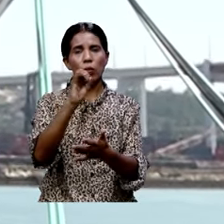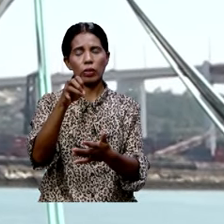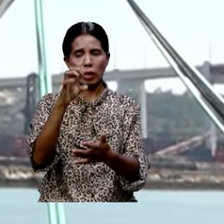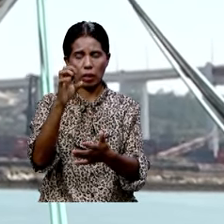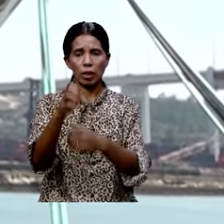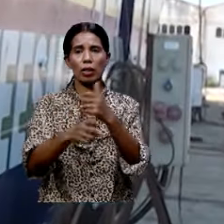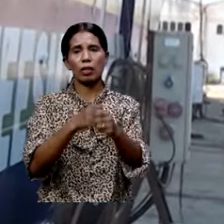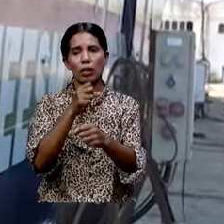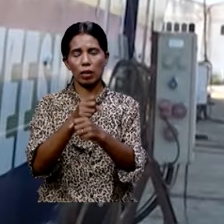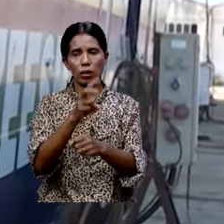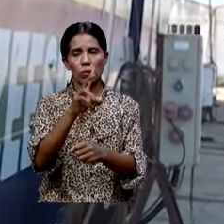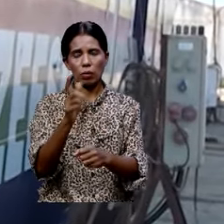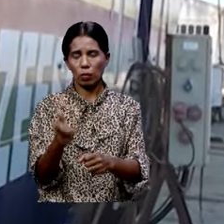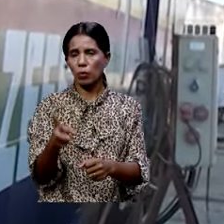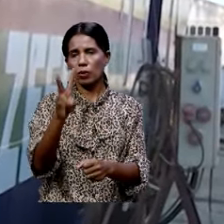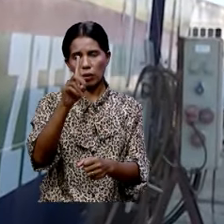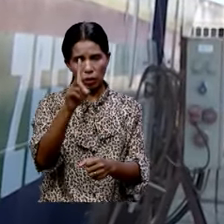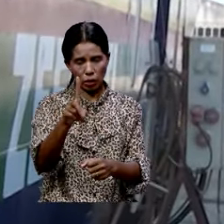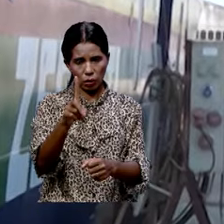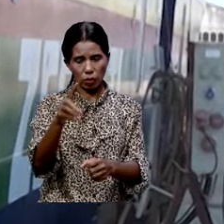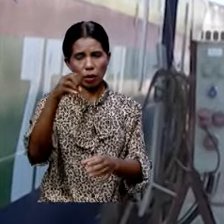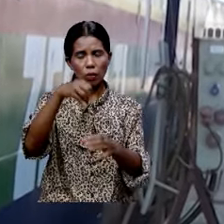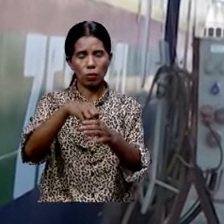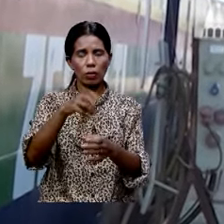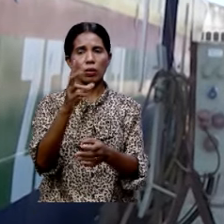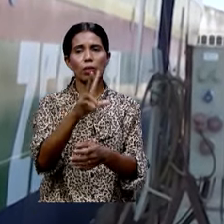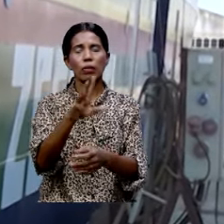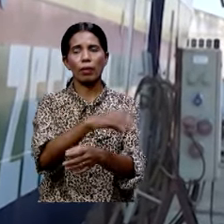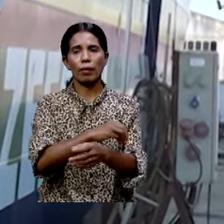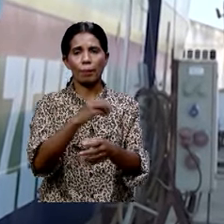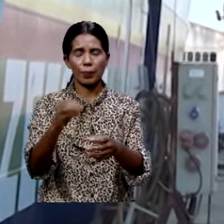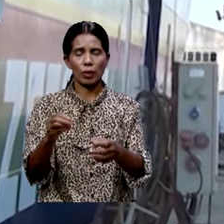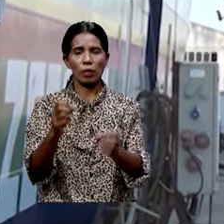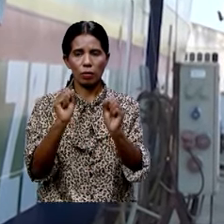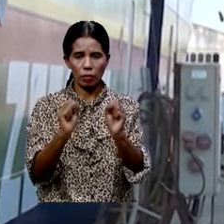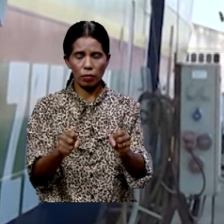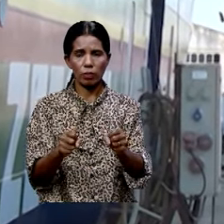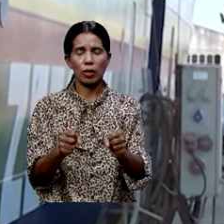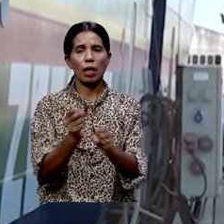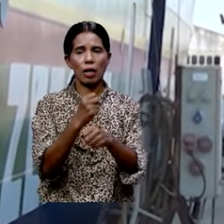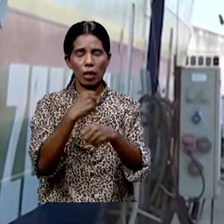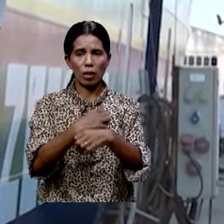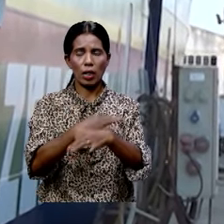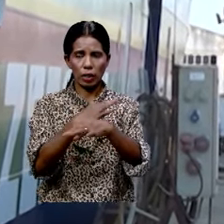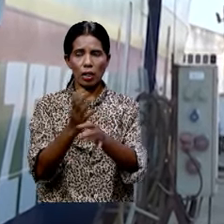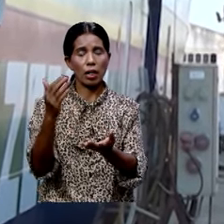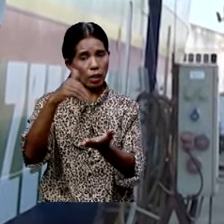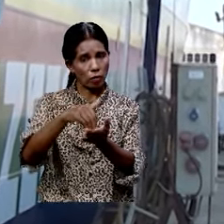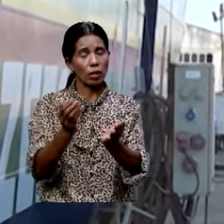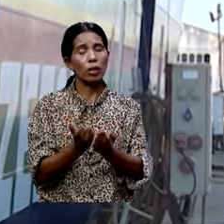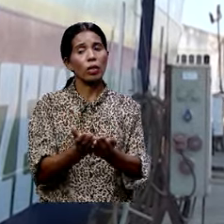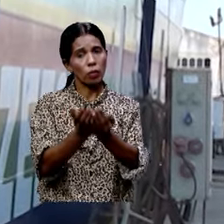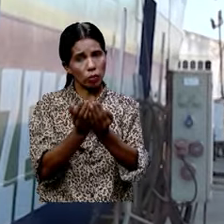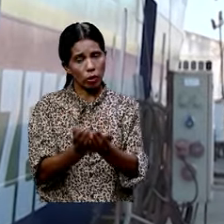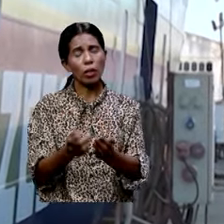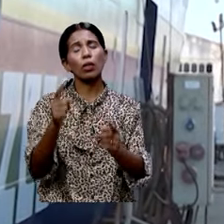tem a Rihun Rua Ronulo Resinida, inclui tocam Rua para pontões onde conclui a reabilitação Roak Solo, mas bem,